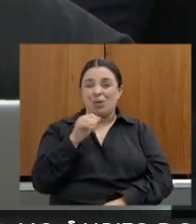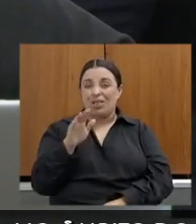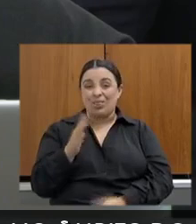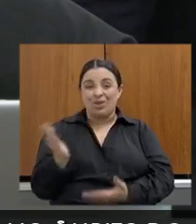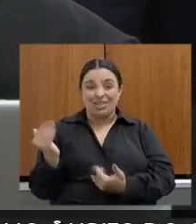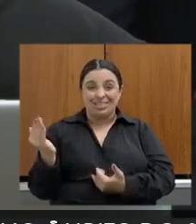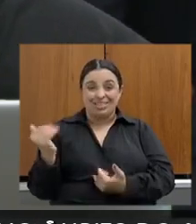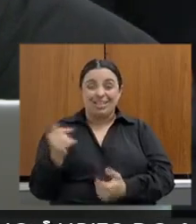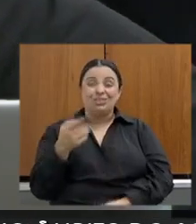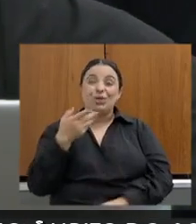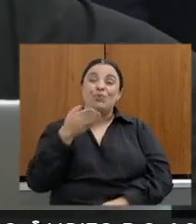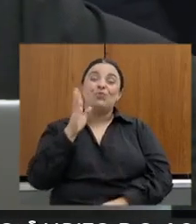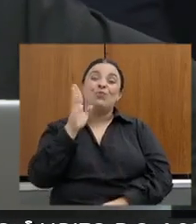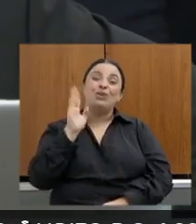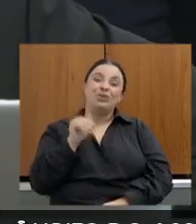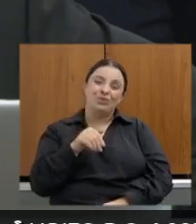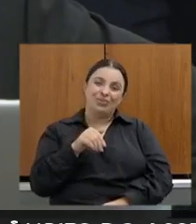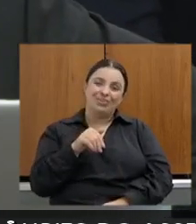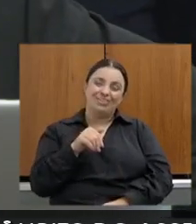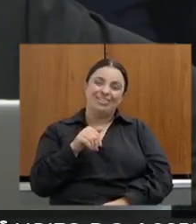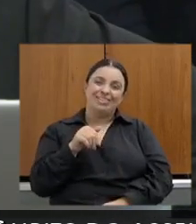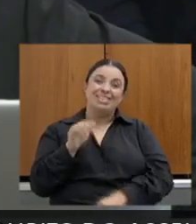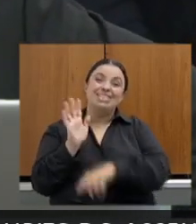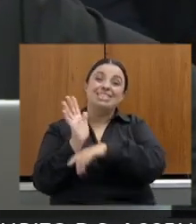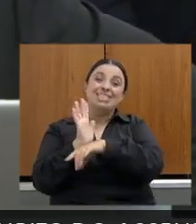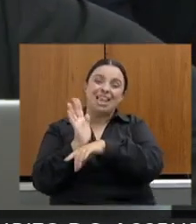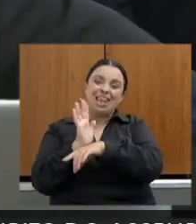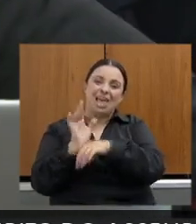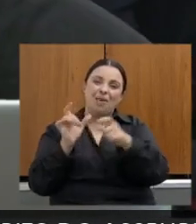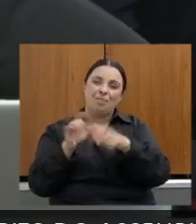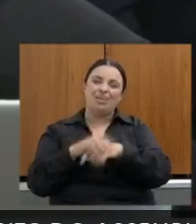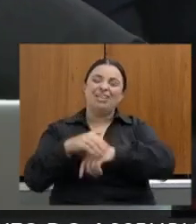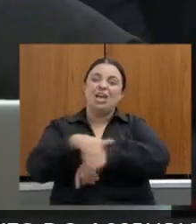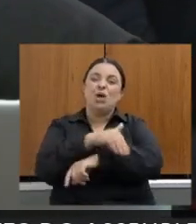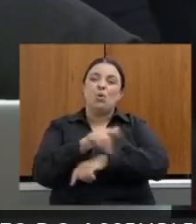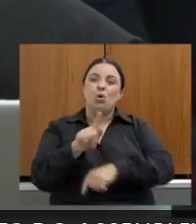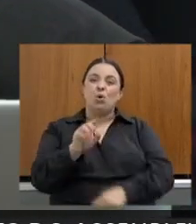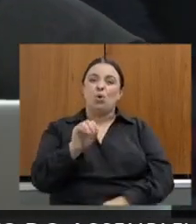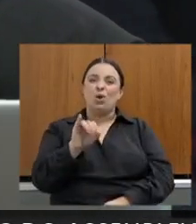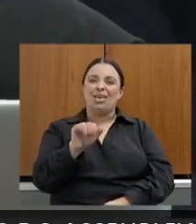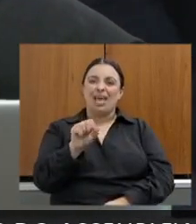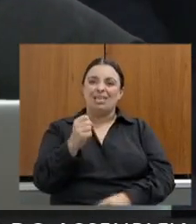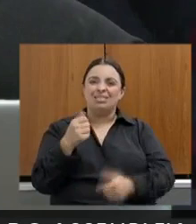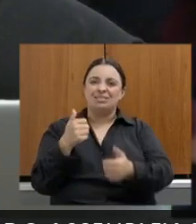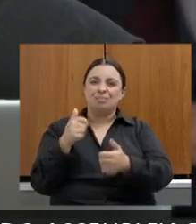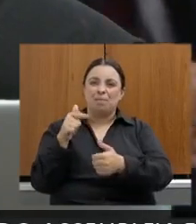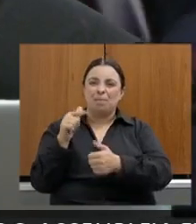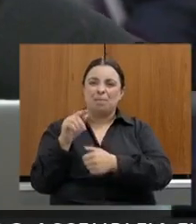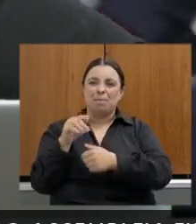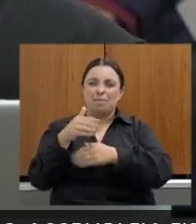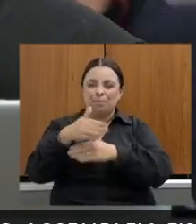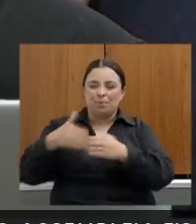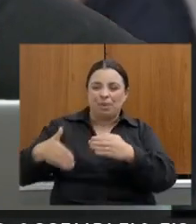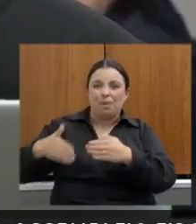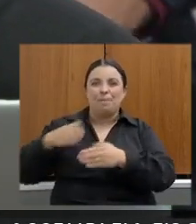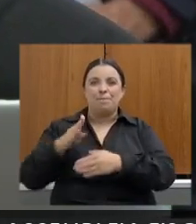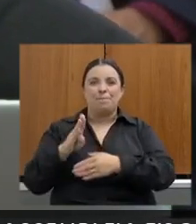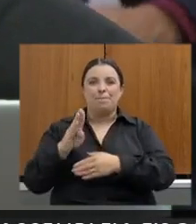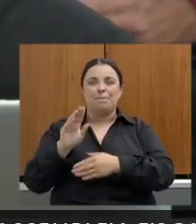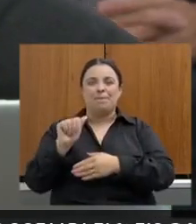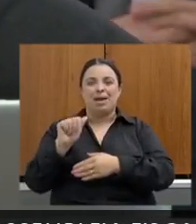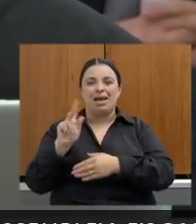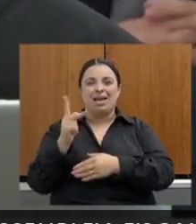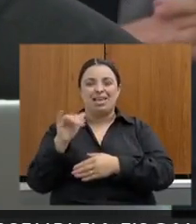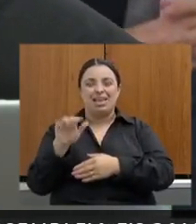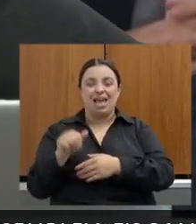aqui na rua em Goiás ou Bahia Eu lembro dessa cena que não sai da minha cabeça que eu tirei a